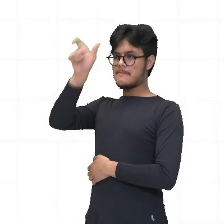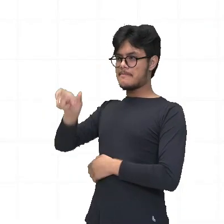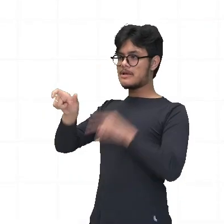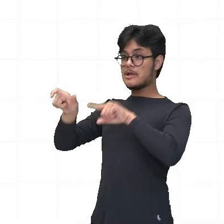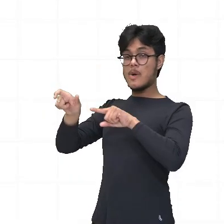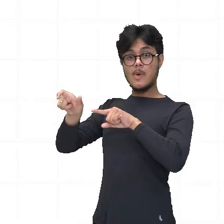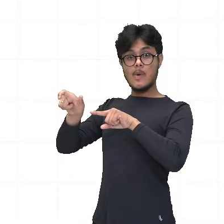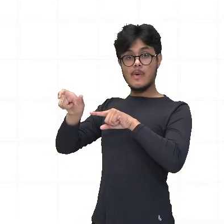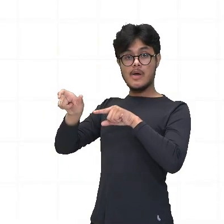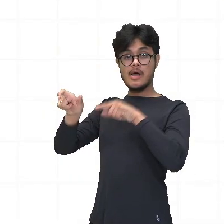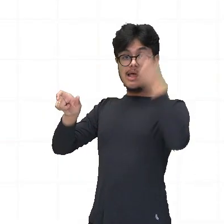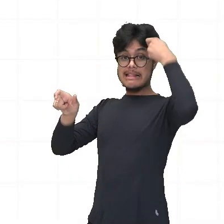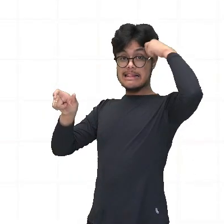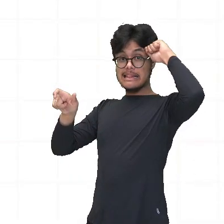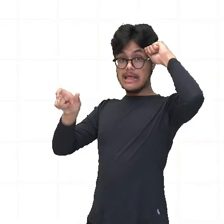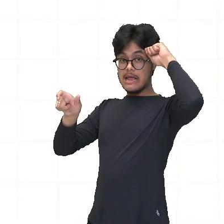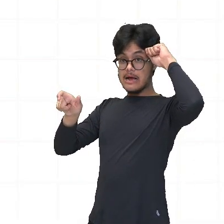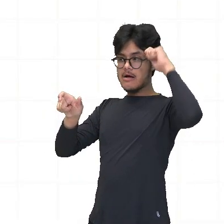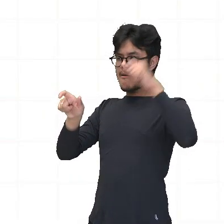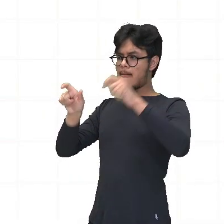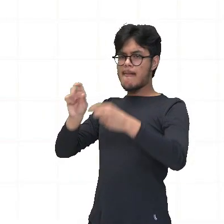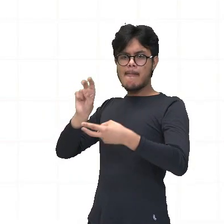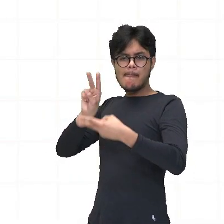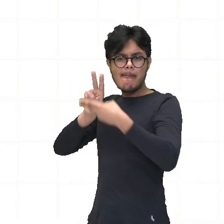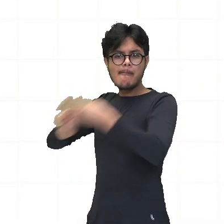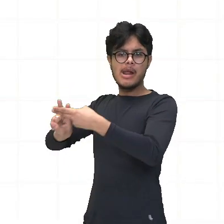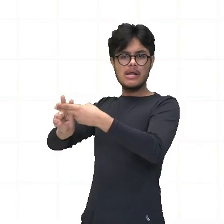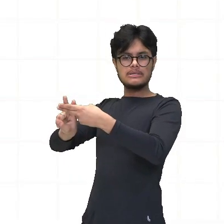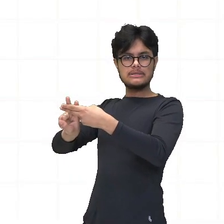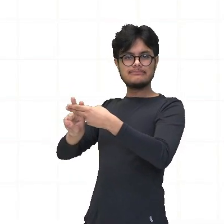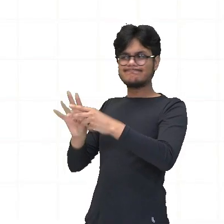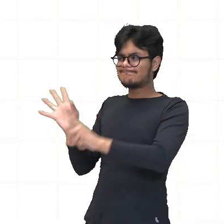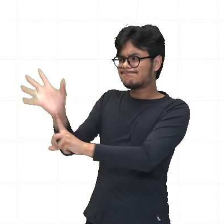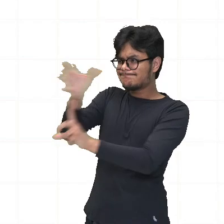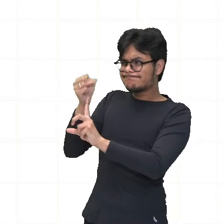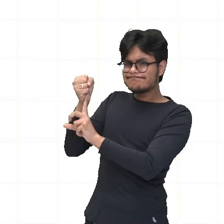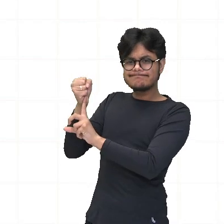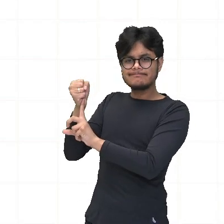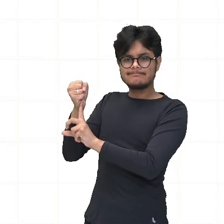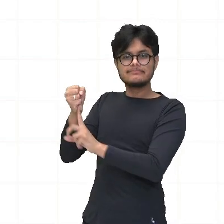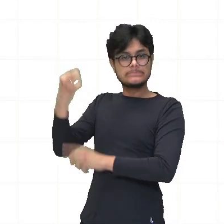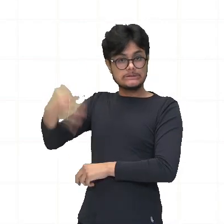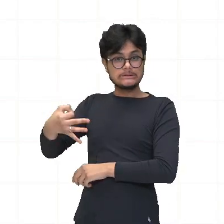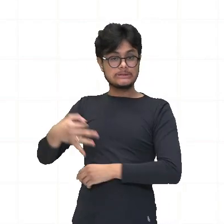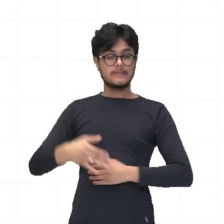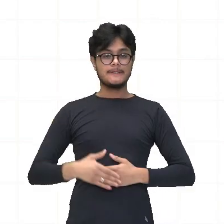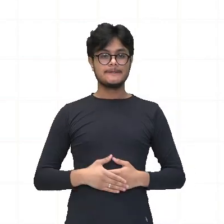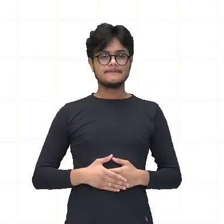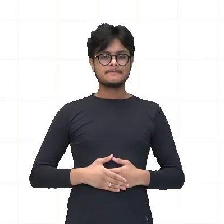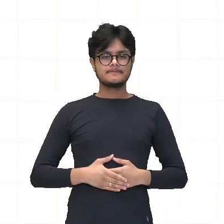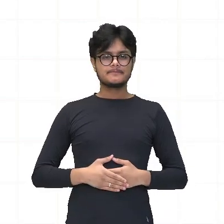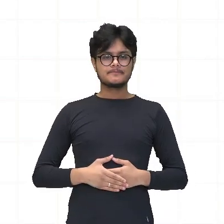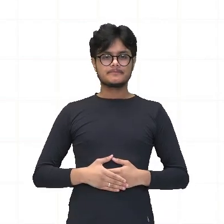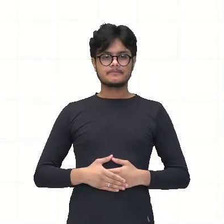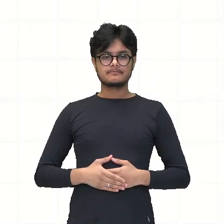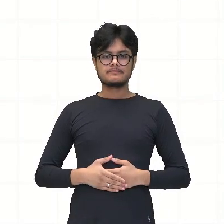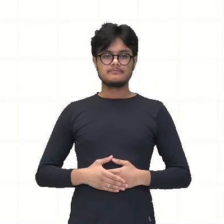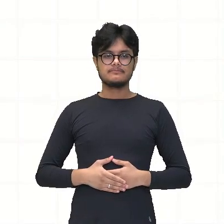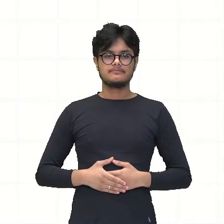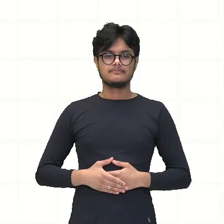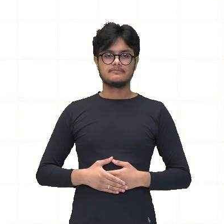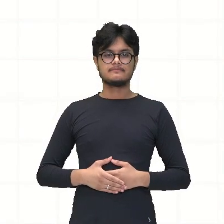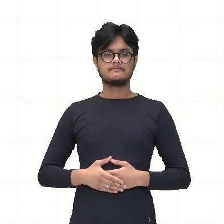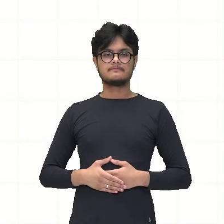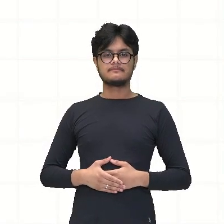capturados pelos mercadores, tá bom? A gente vai verificar mais à frente. Eles eram capturados